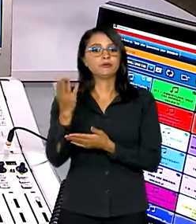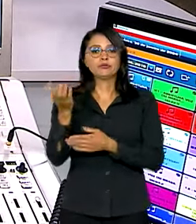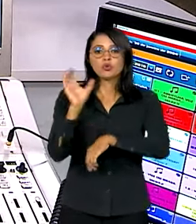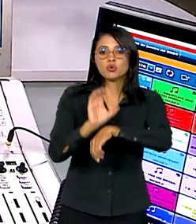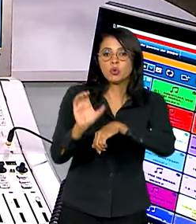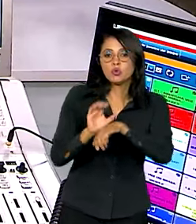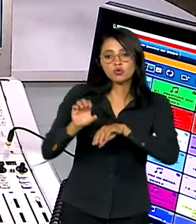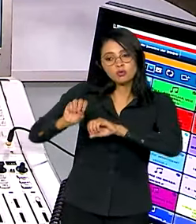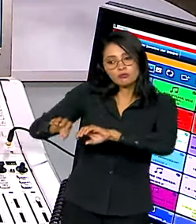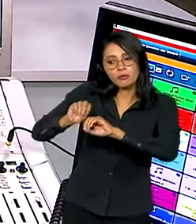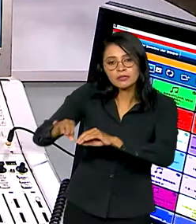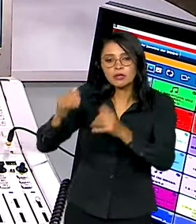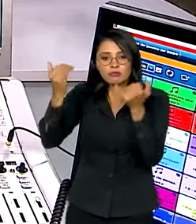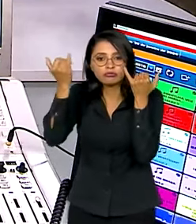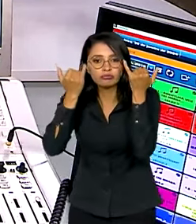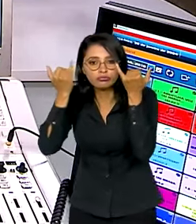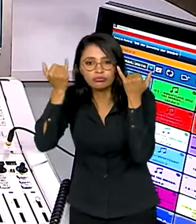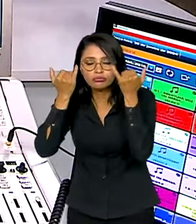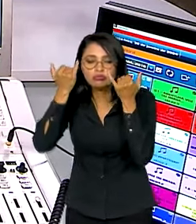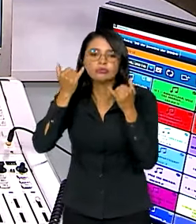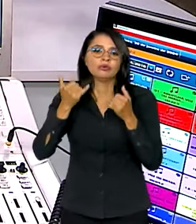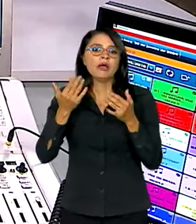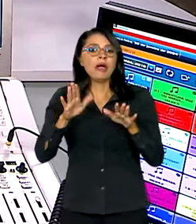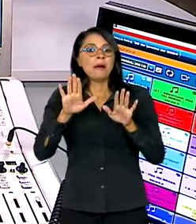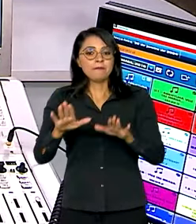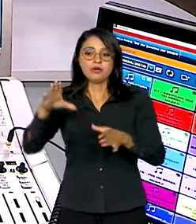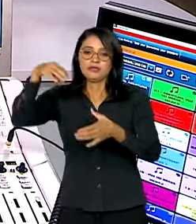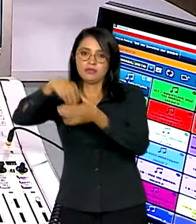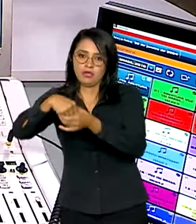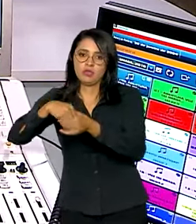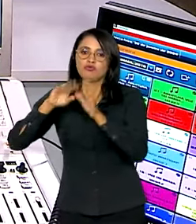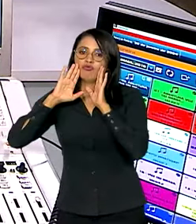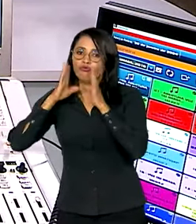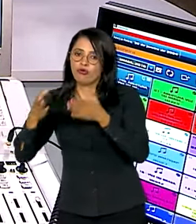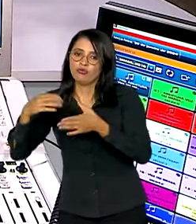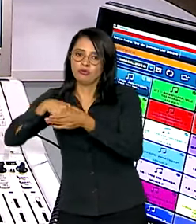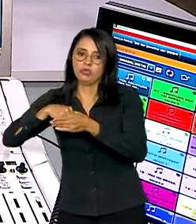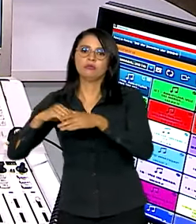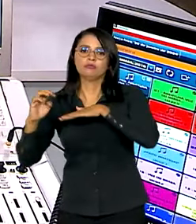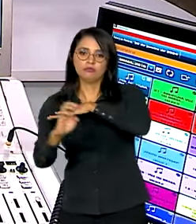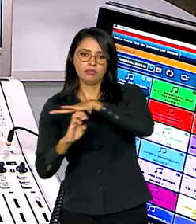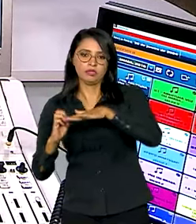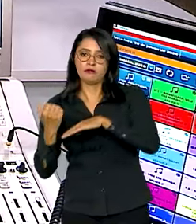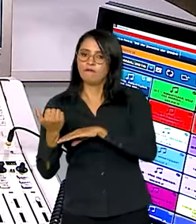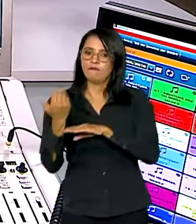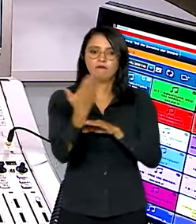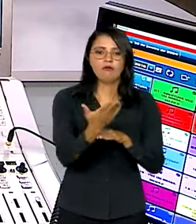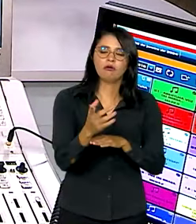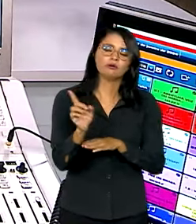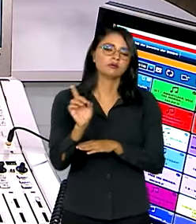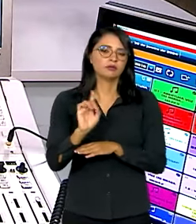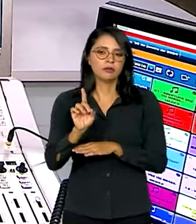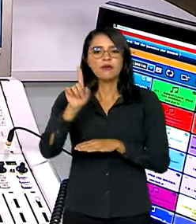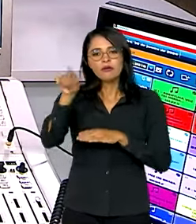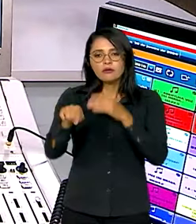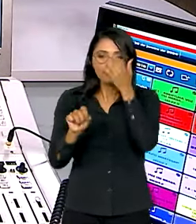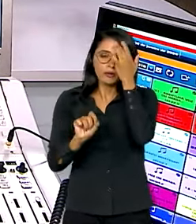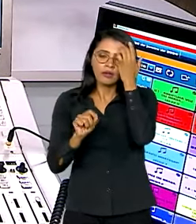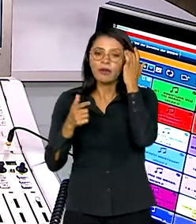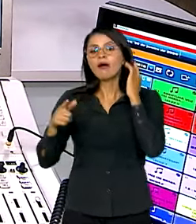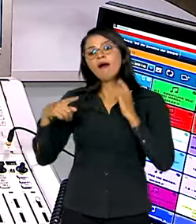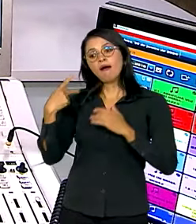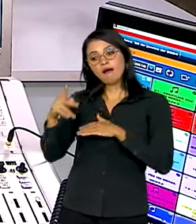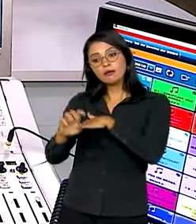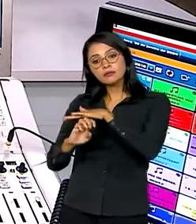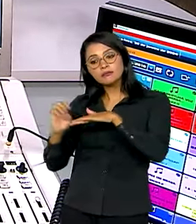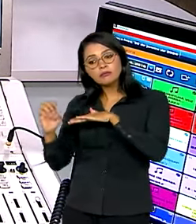curso, seja tendo formação, mas para dentro da empresa, não para fora, né? Então, isso faz com que as